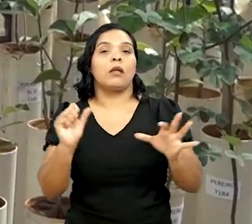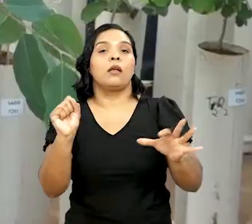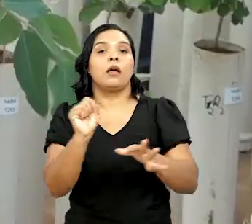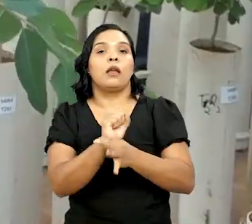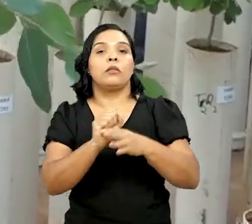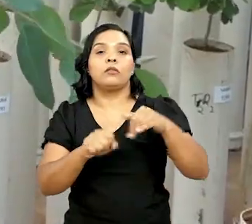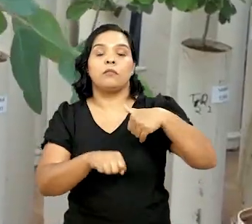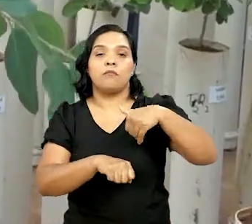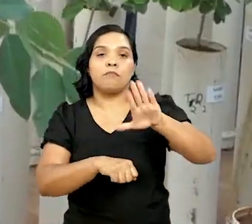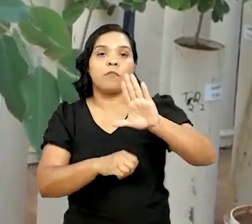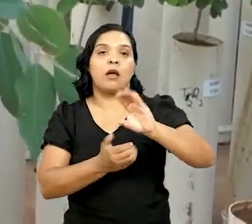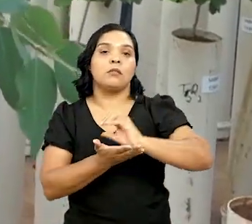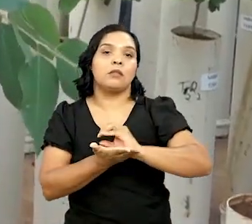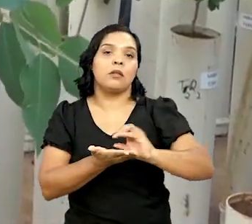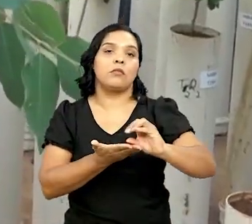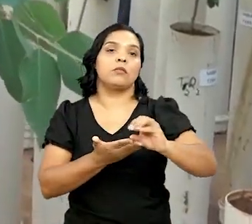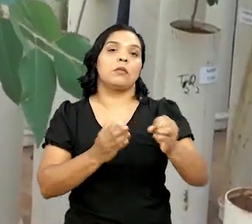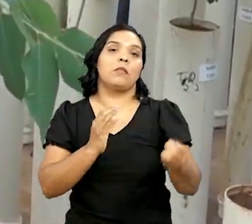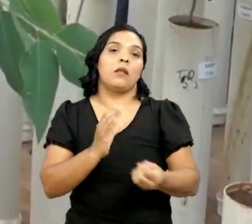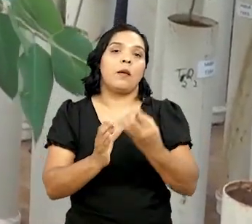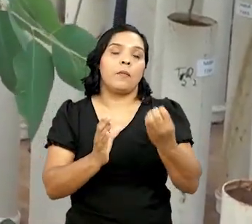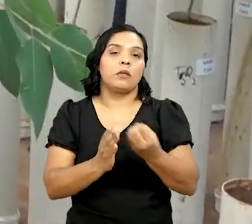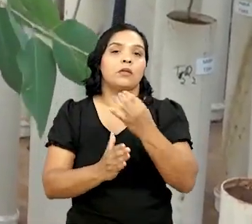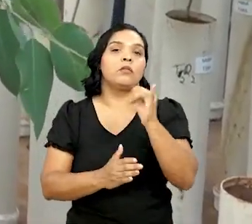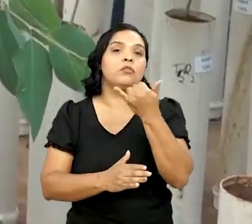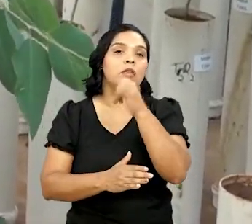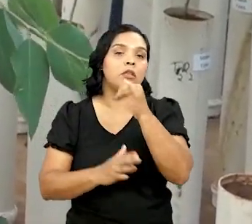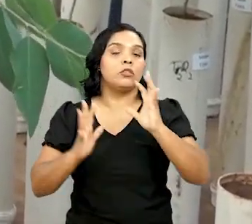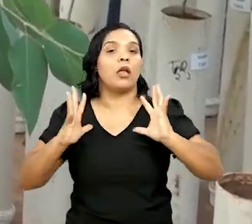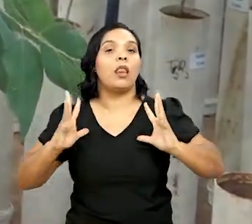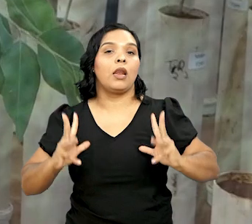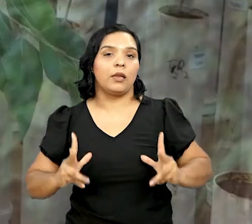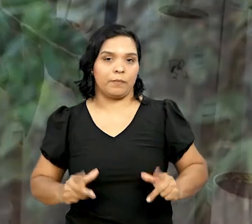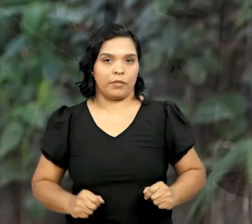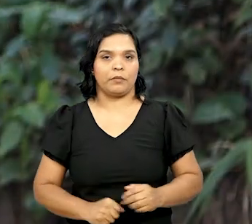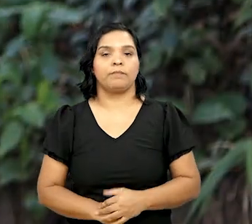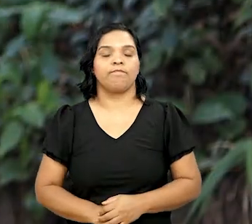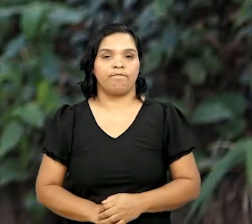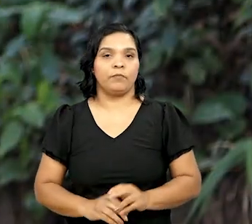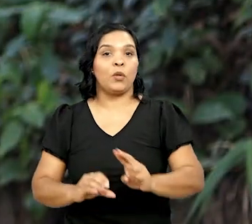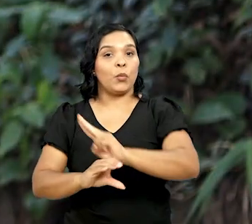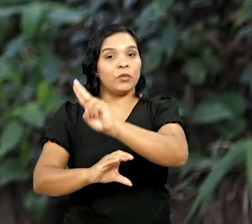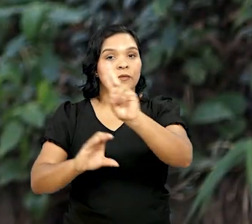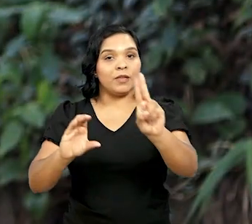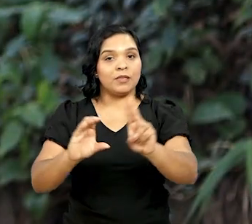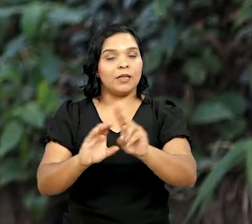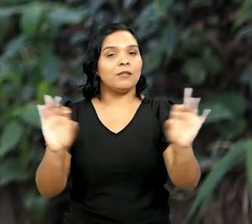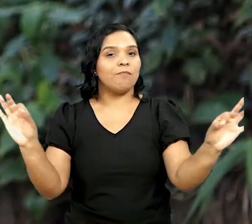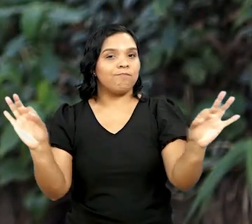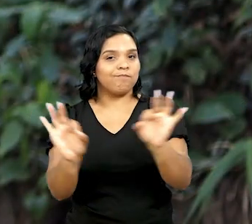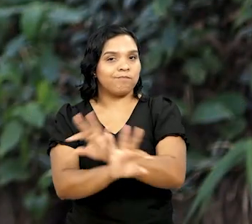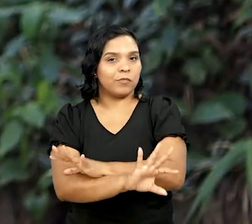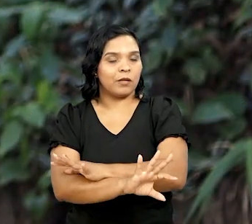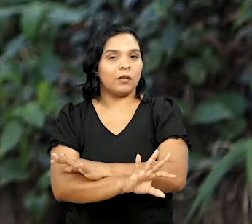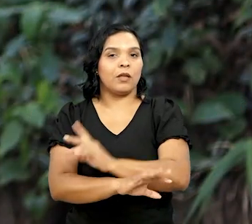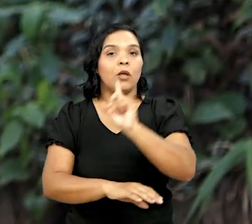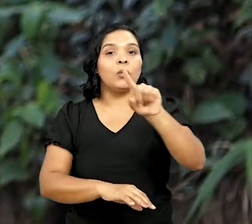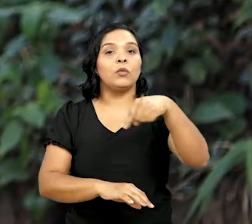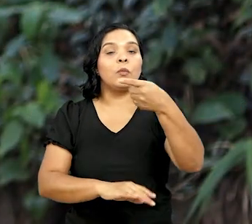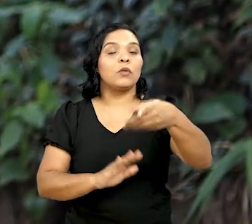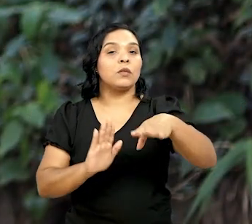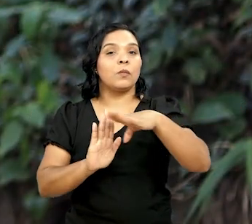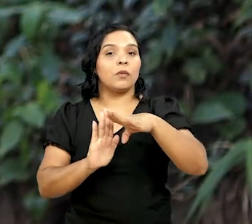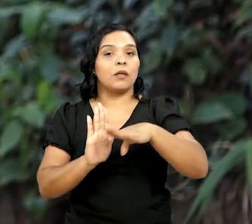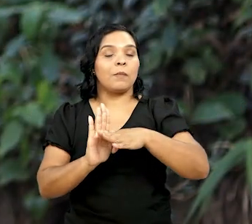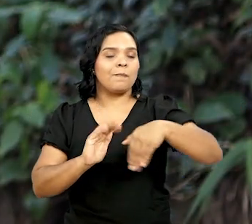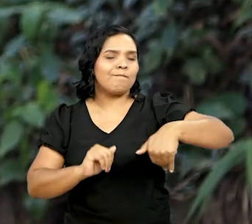produtoras, garantindo mais recursos para a produção de energia limpa. O Univerciência de hoje fica por aqui.